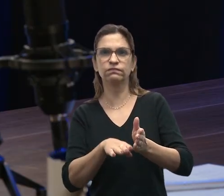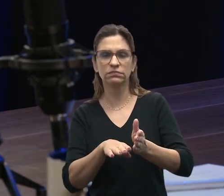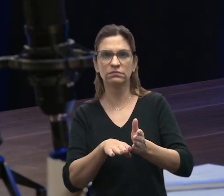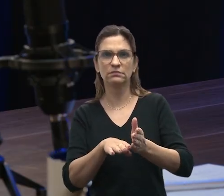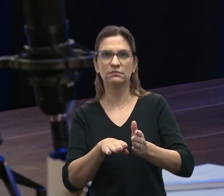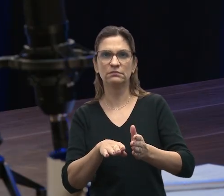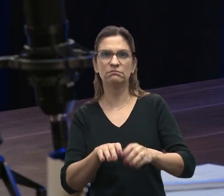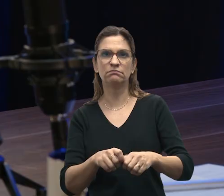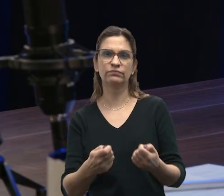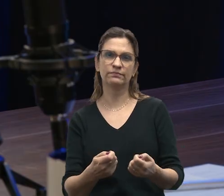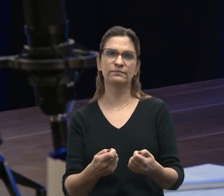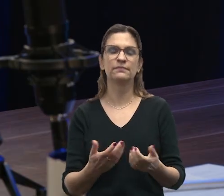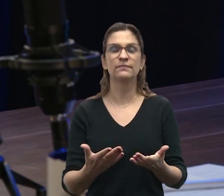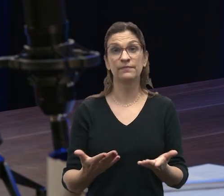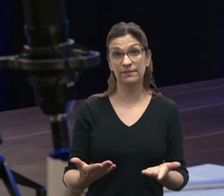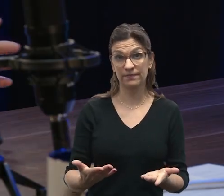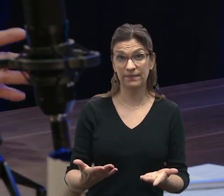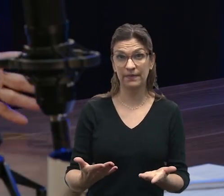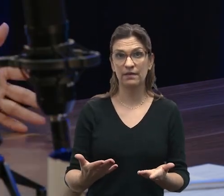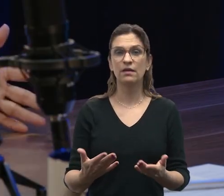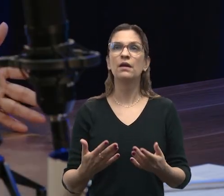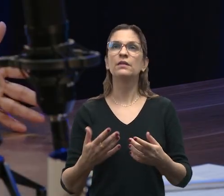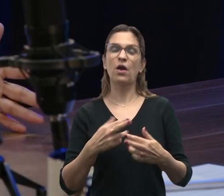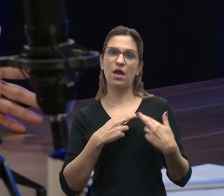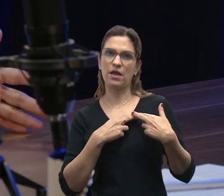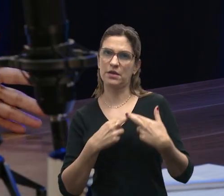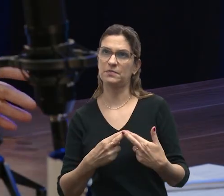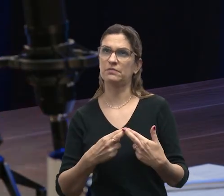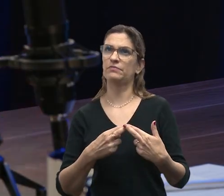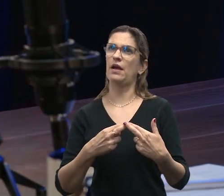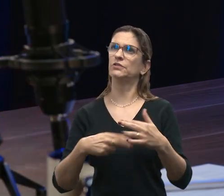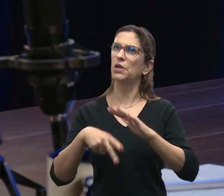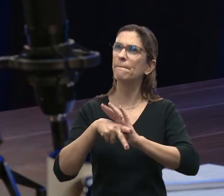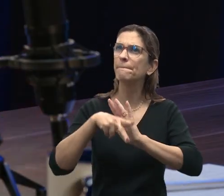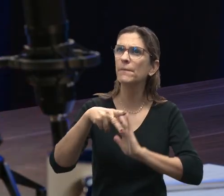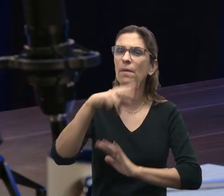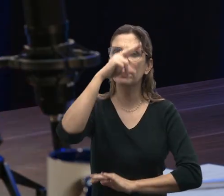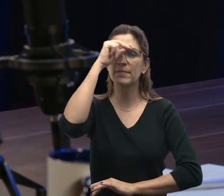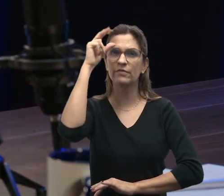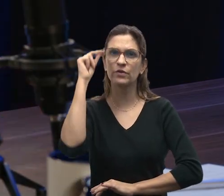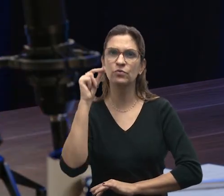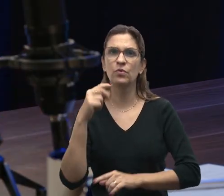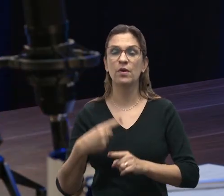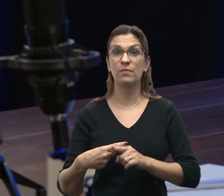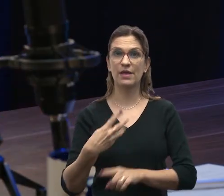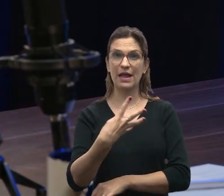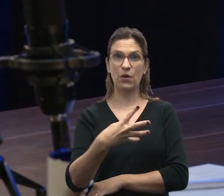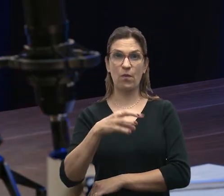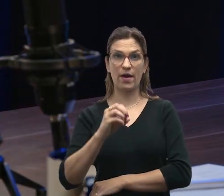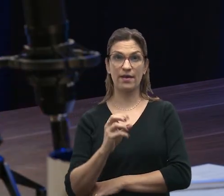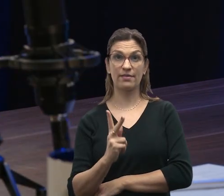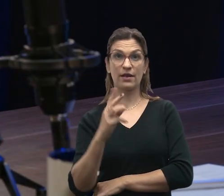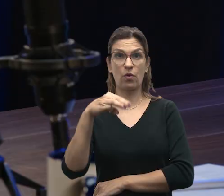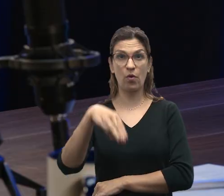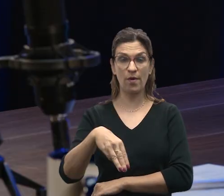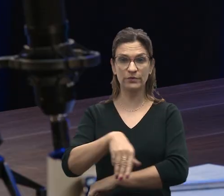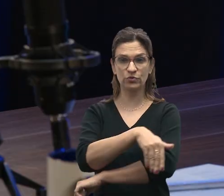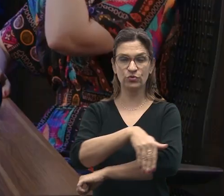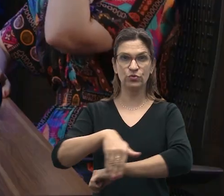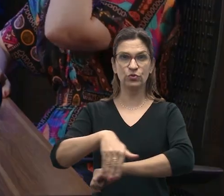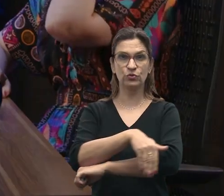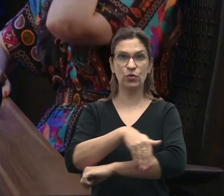Né? E aí, não, então a responsabilidade é da prefeitura, porque nós temos 40 quilômetros em Campo Grande